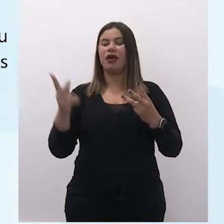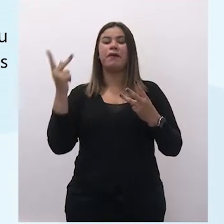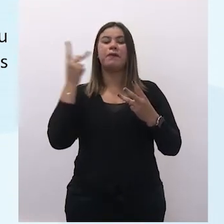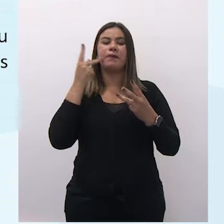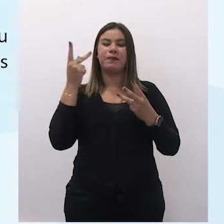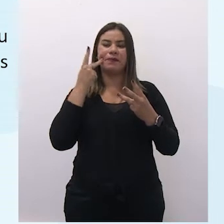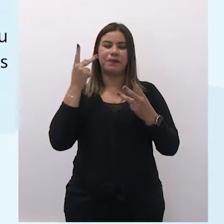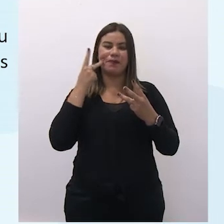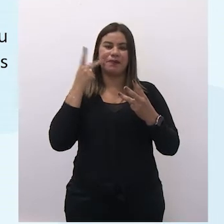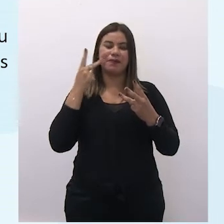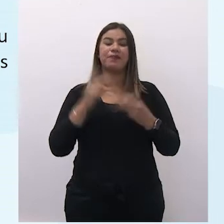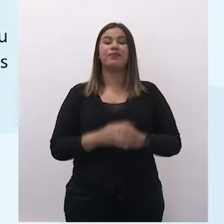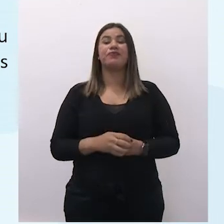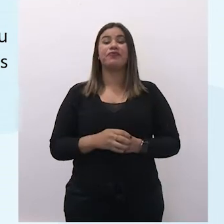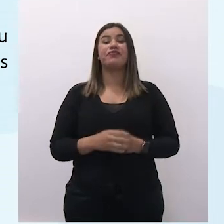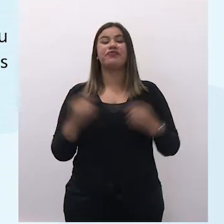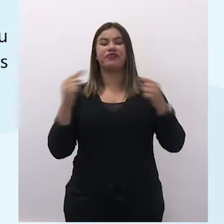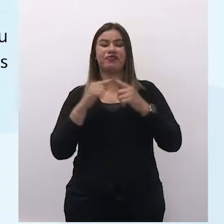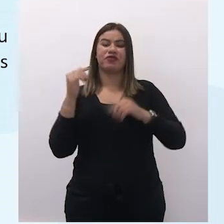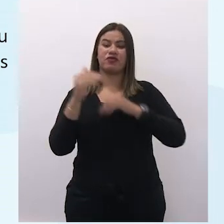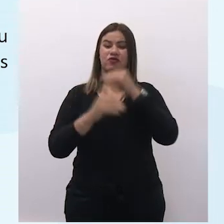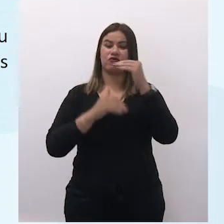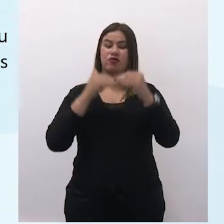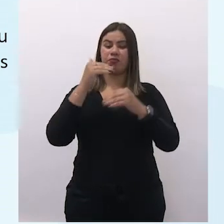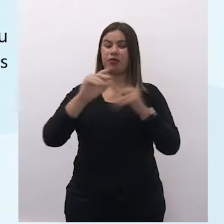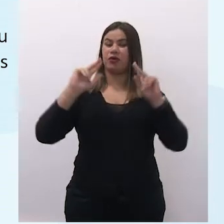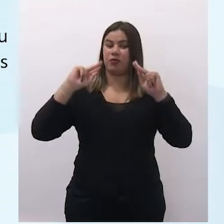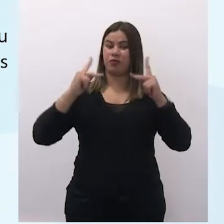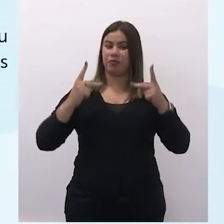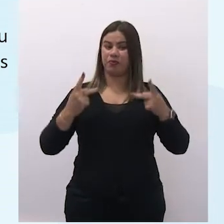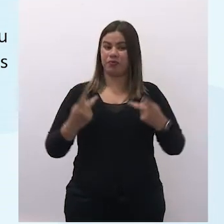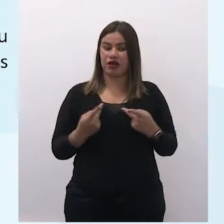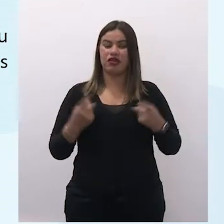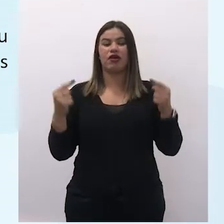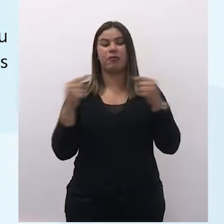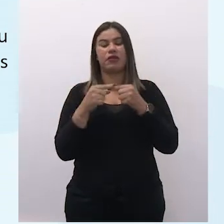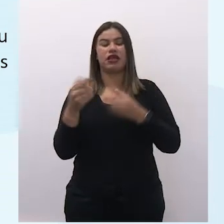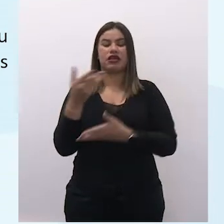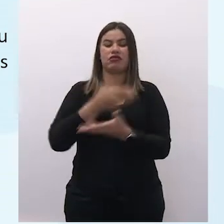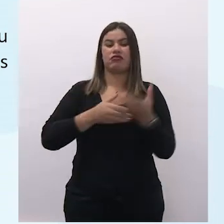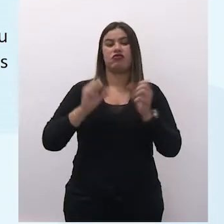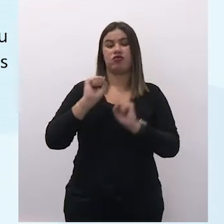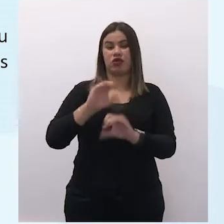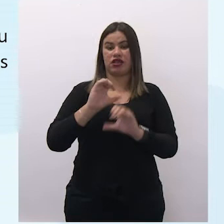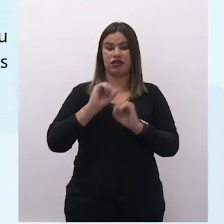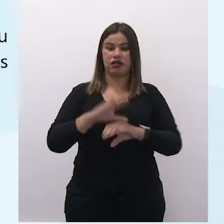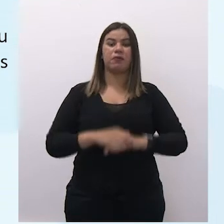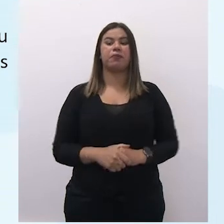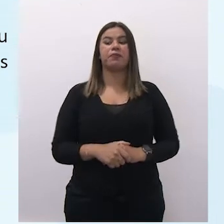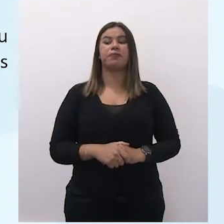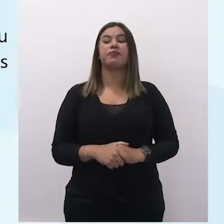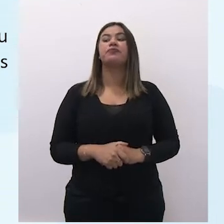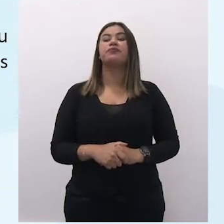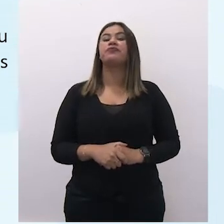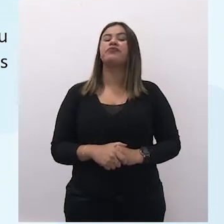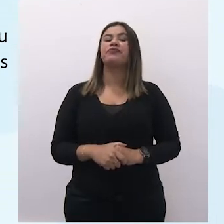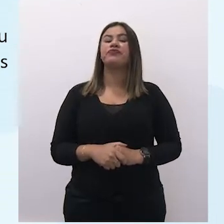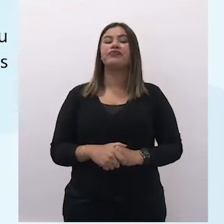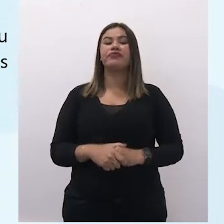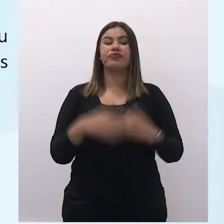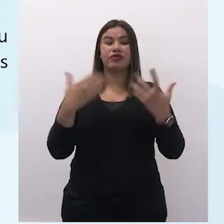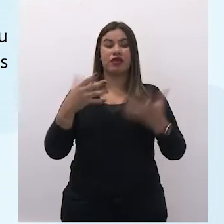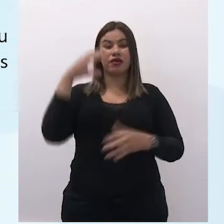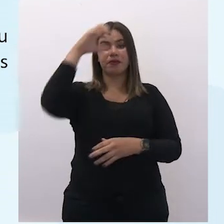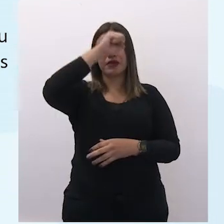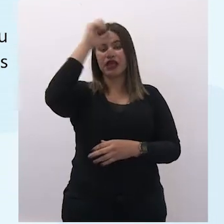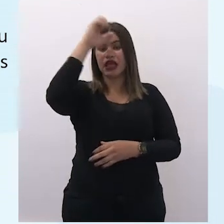esse desenvolvimento humano pode ser articulado por meio da educação, tá? Então, o desenvolvimento da aprendizagem também